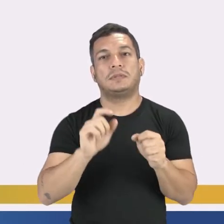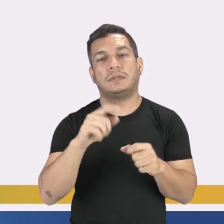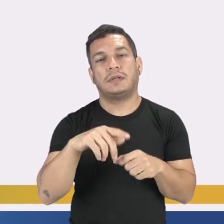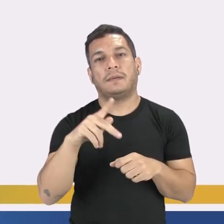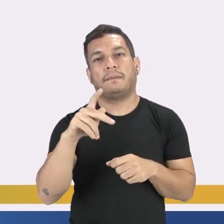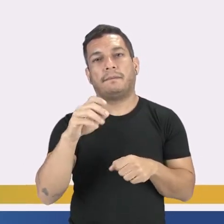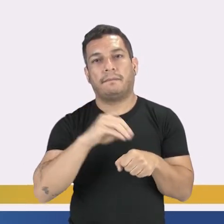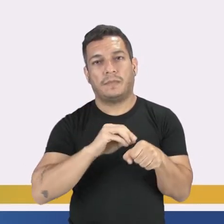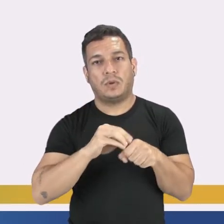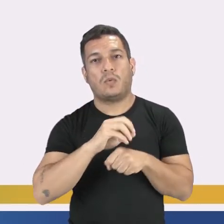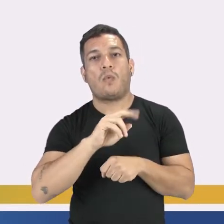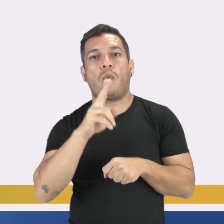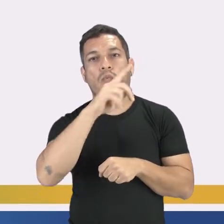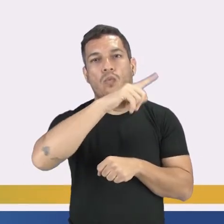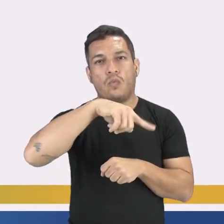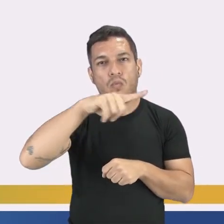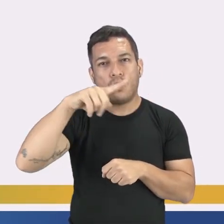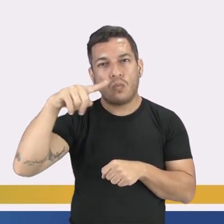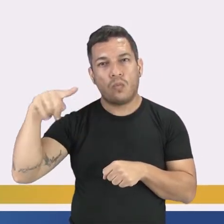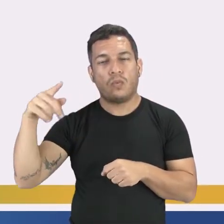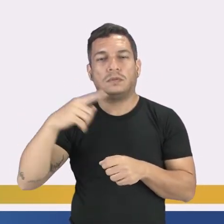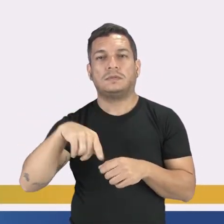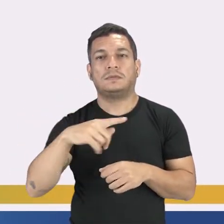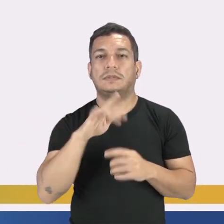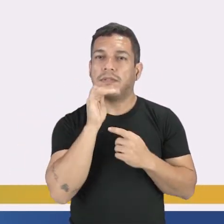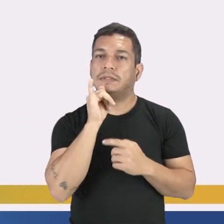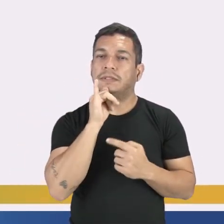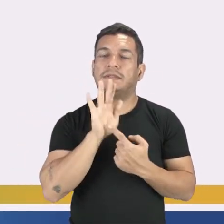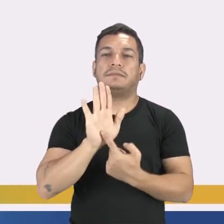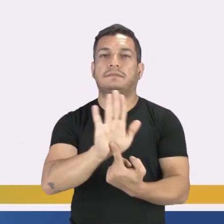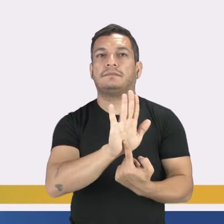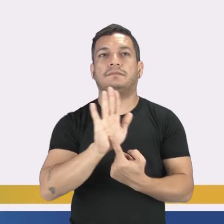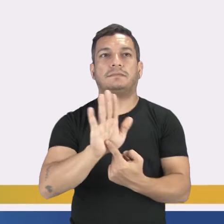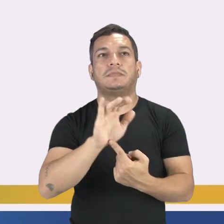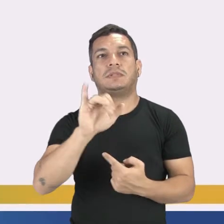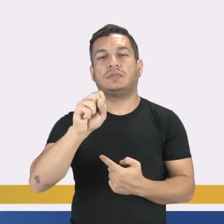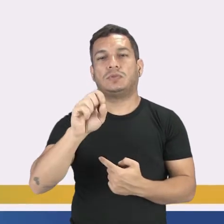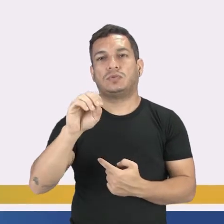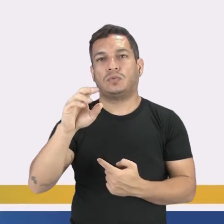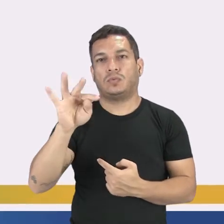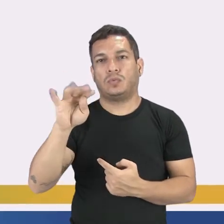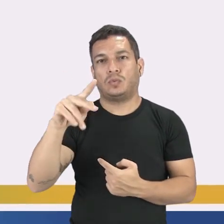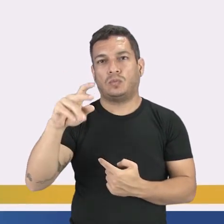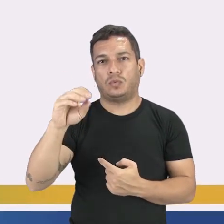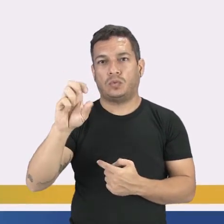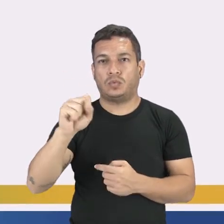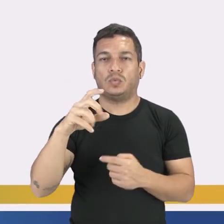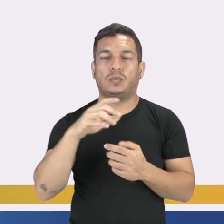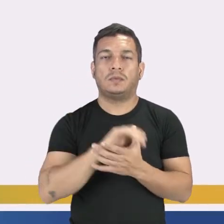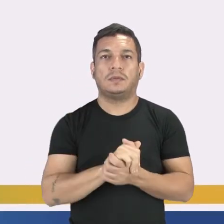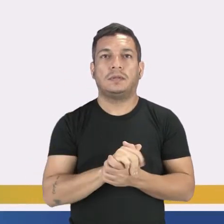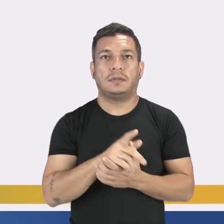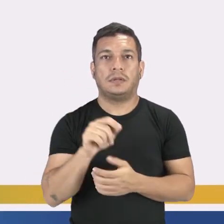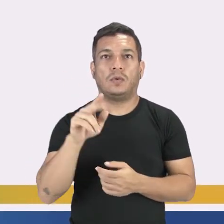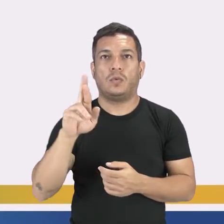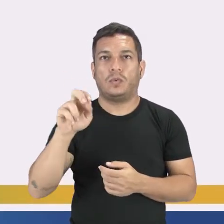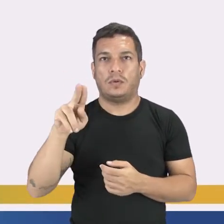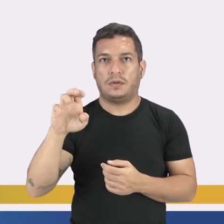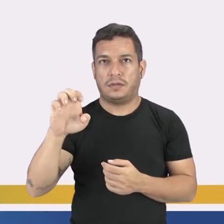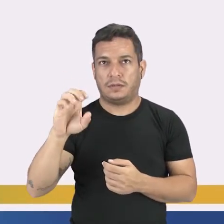de partícula ou por meio de ondas. Eu trouxe alguns exemplos de isótopos radioativos comuns, que são eles. O